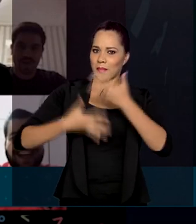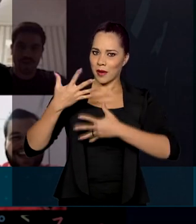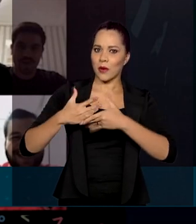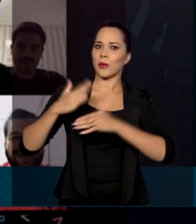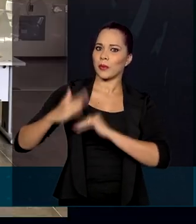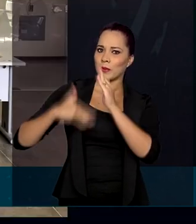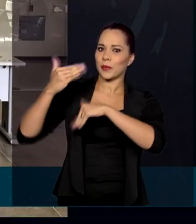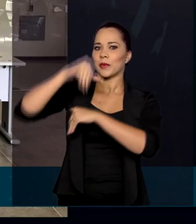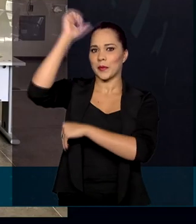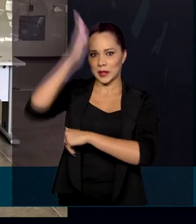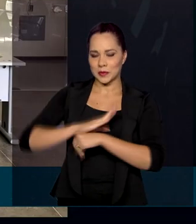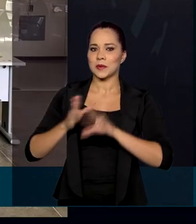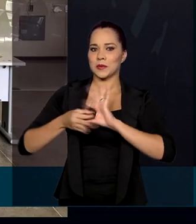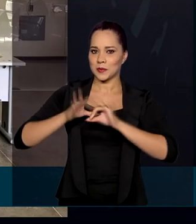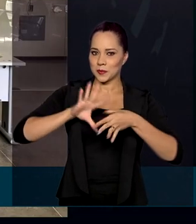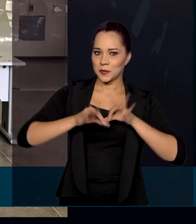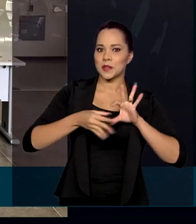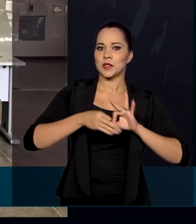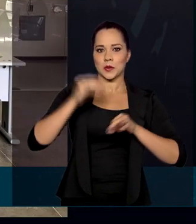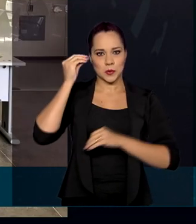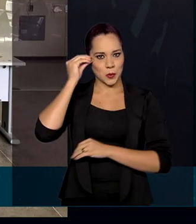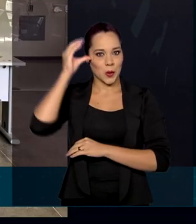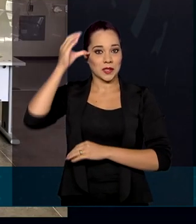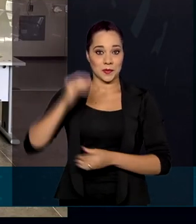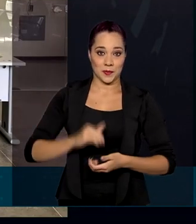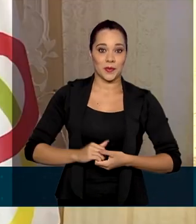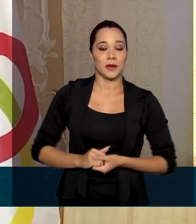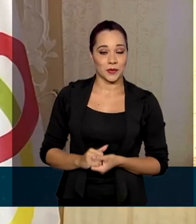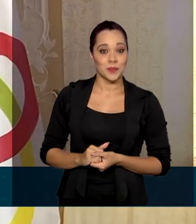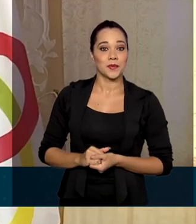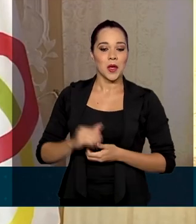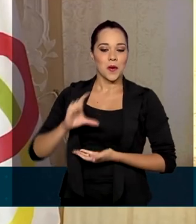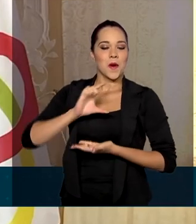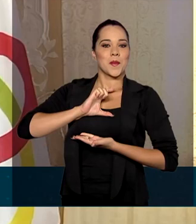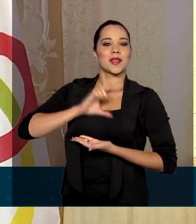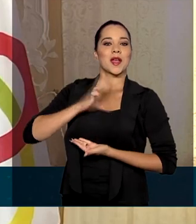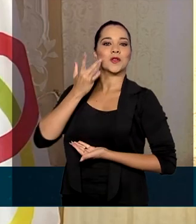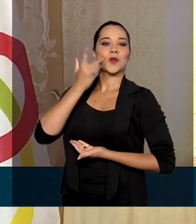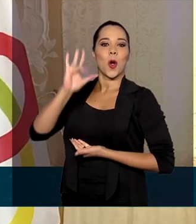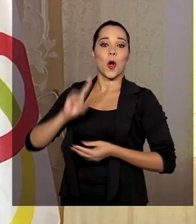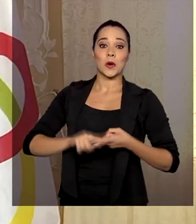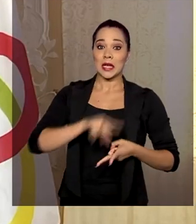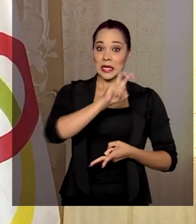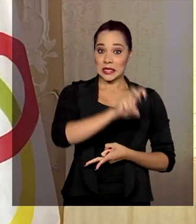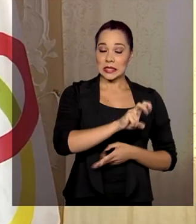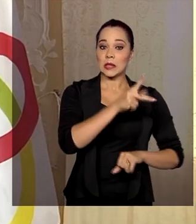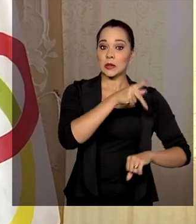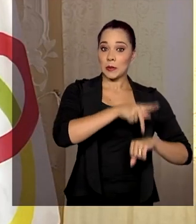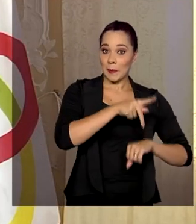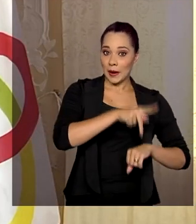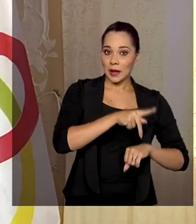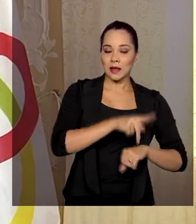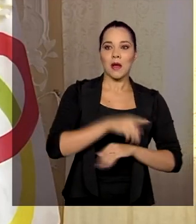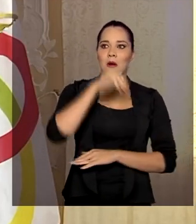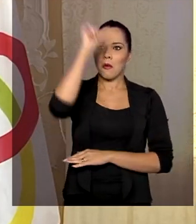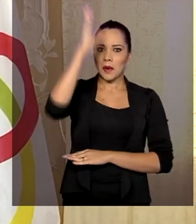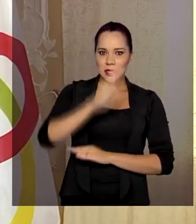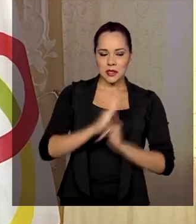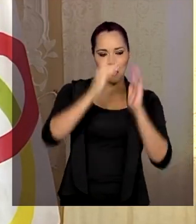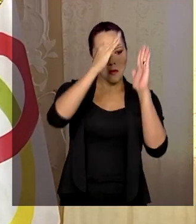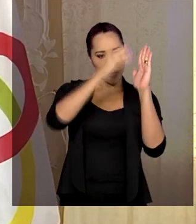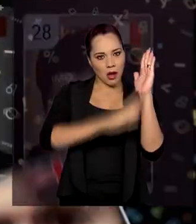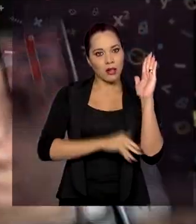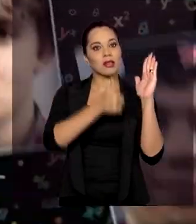o desempenho do Brasil nas Olimpíadas de Conhecimento. Com uma medalha de ouro e cinco de prata, o Brasil ficou em